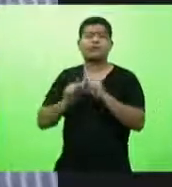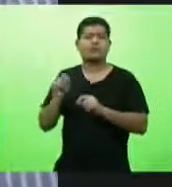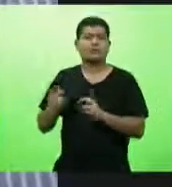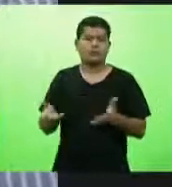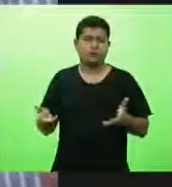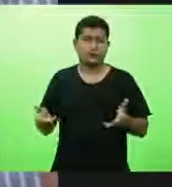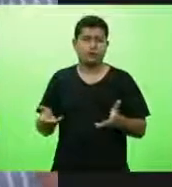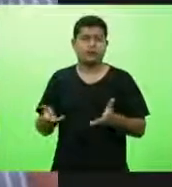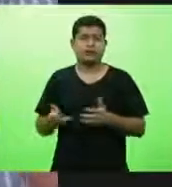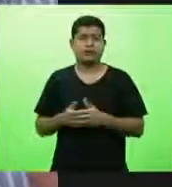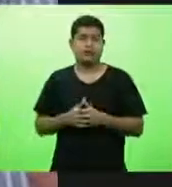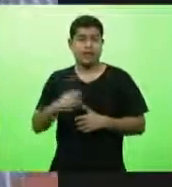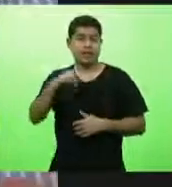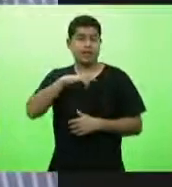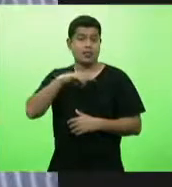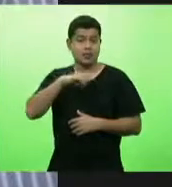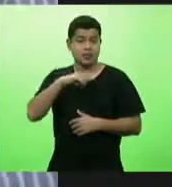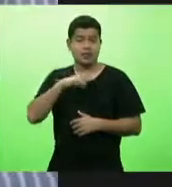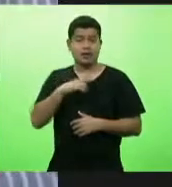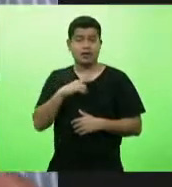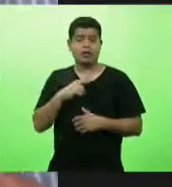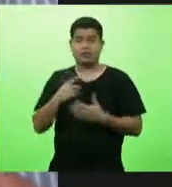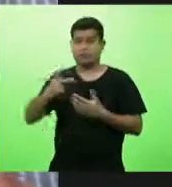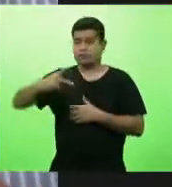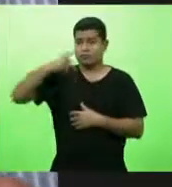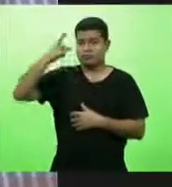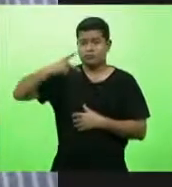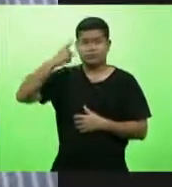Existe uma política da saúde